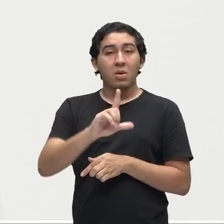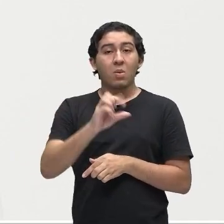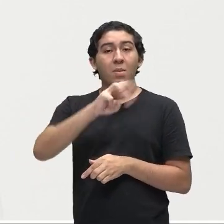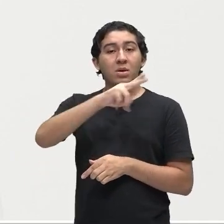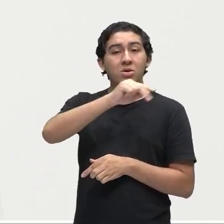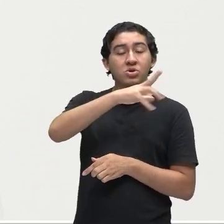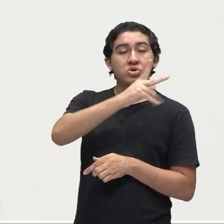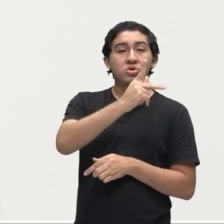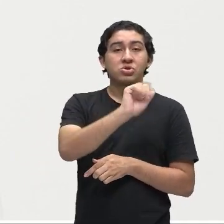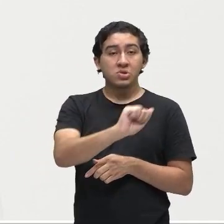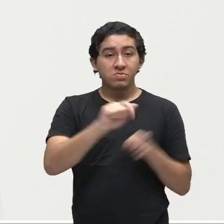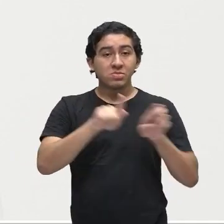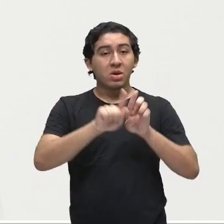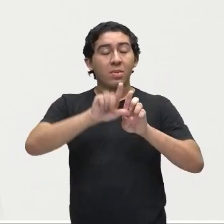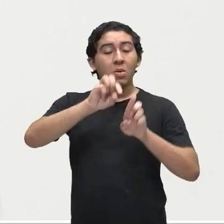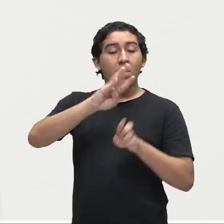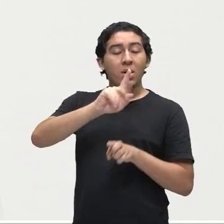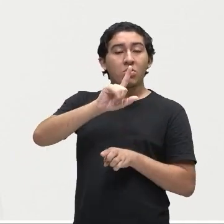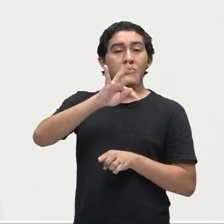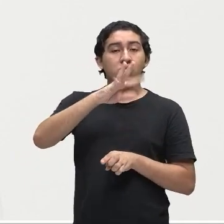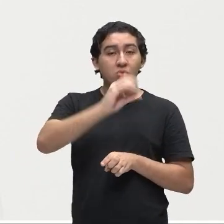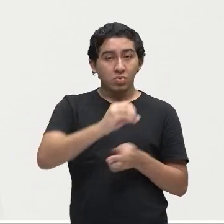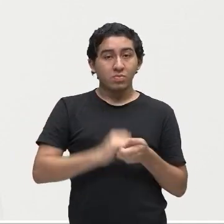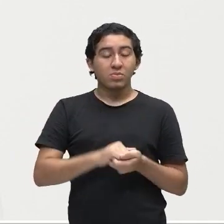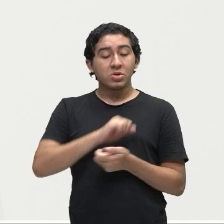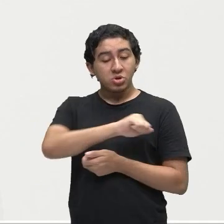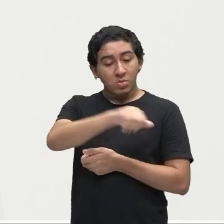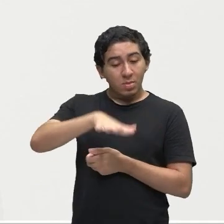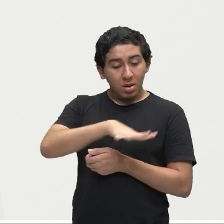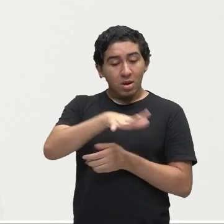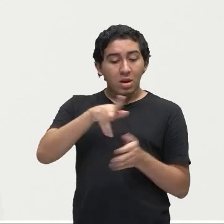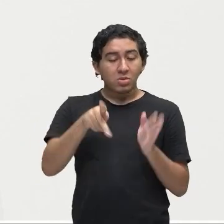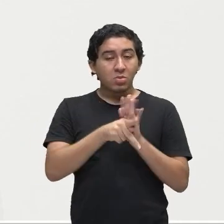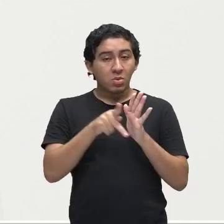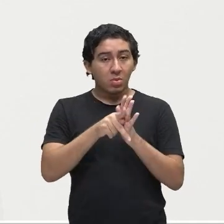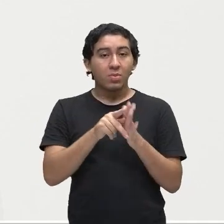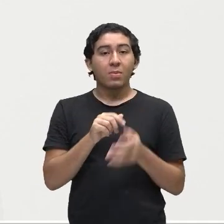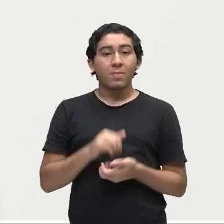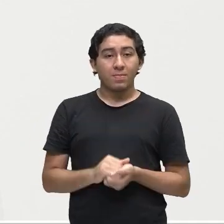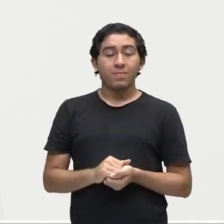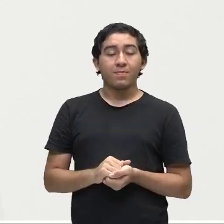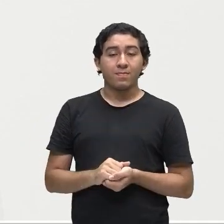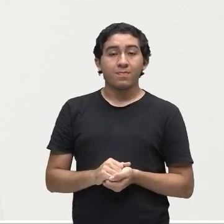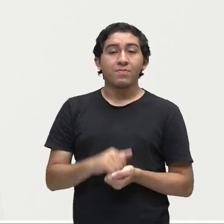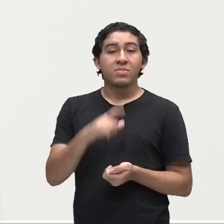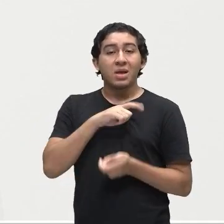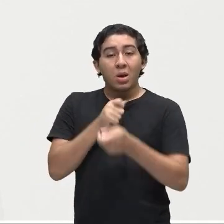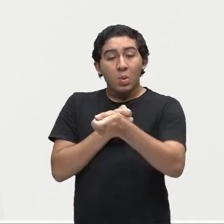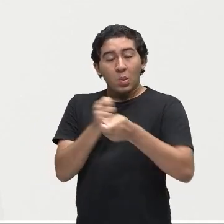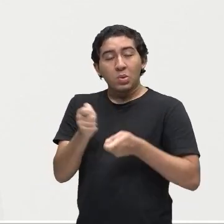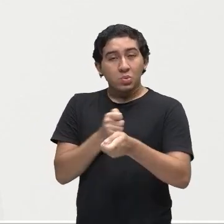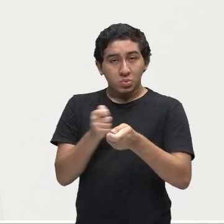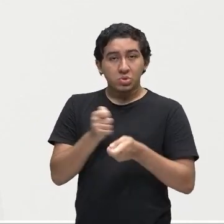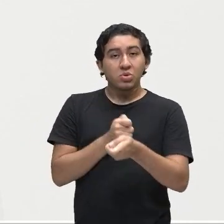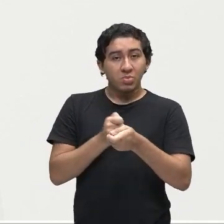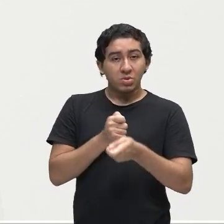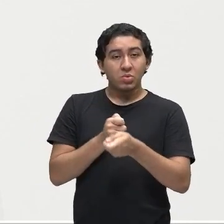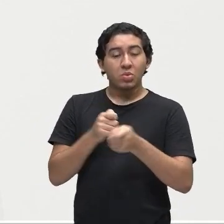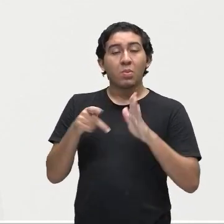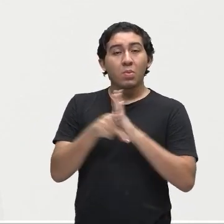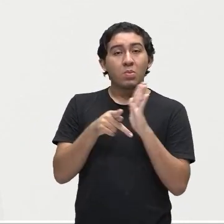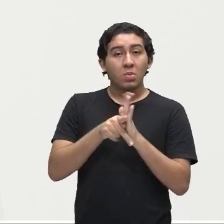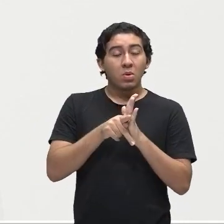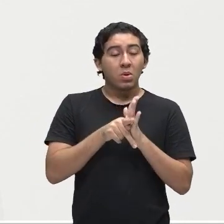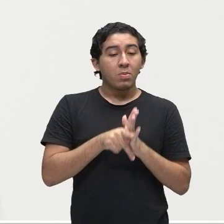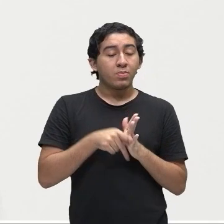ele vai se localizar aqui nessa região entre o Canal da Mancha e o Mar Báltico. Era dominado principalmente por